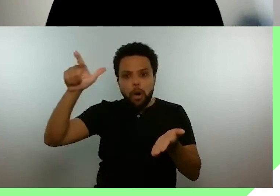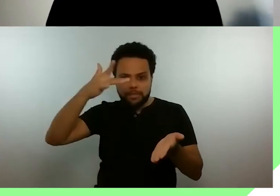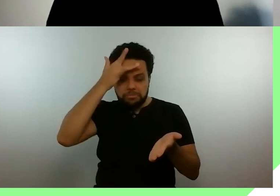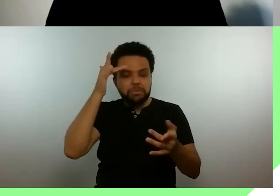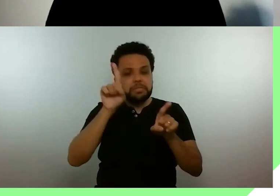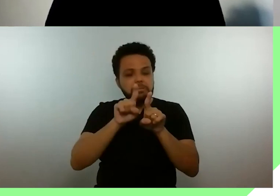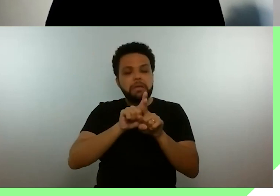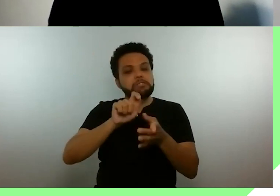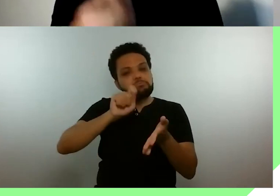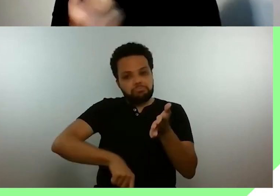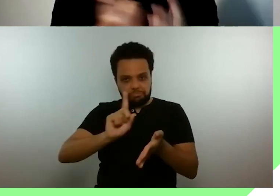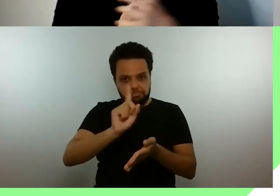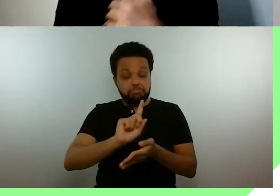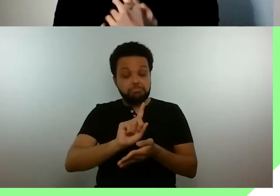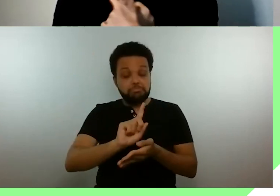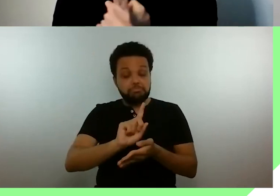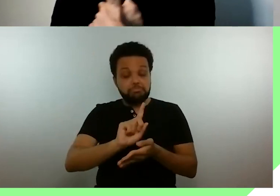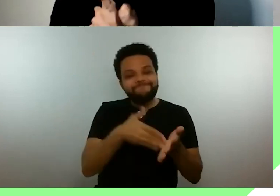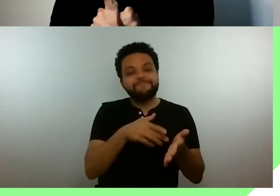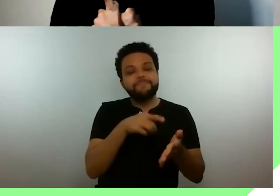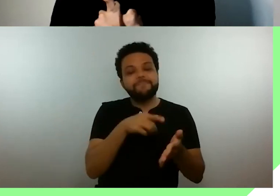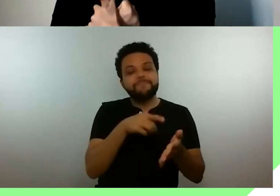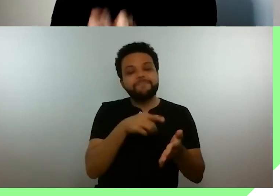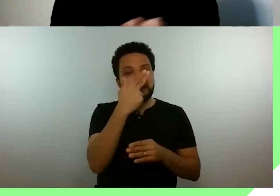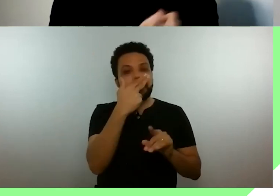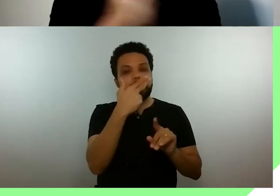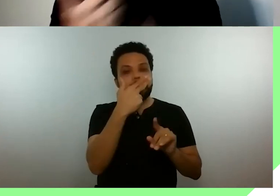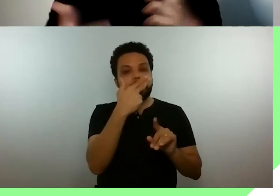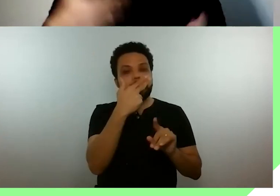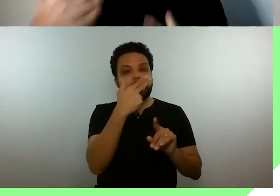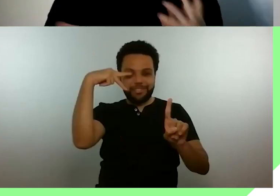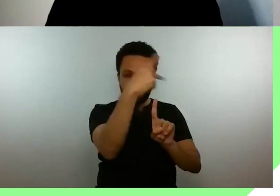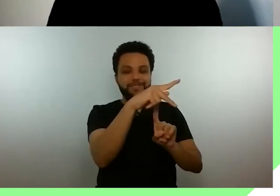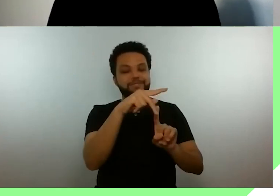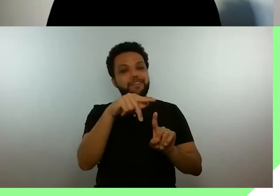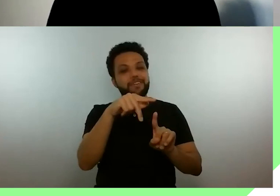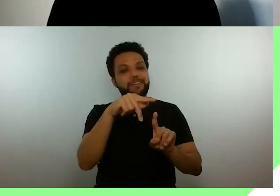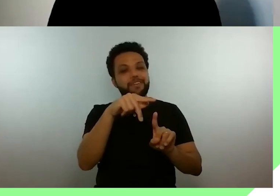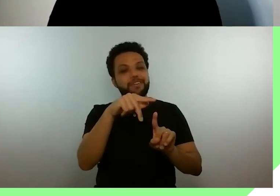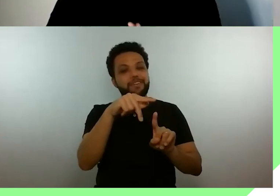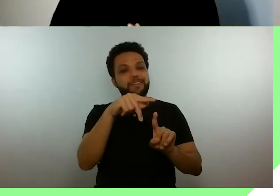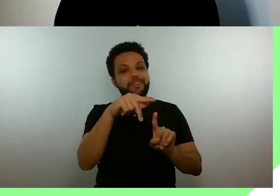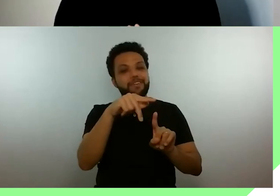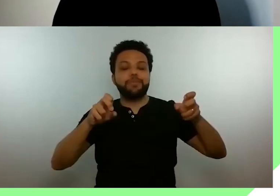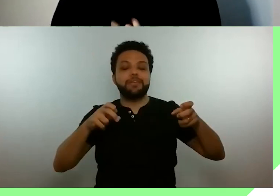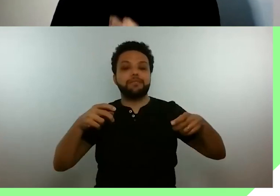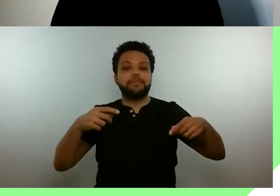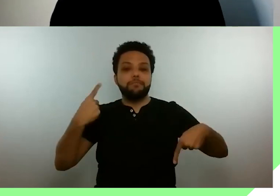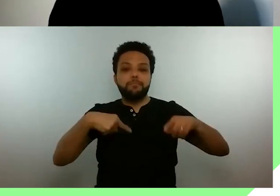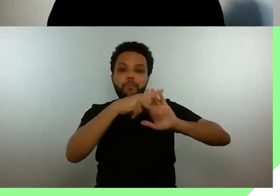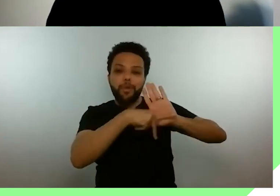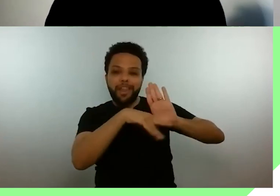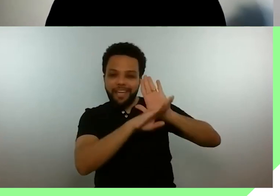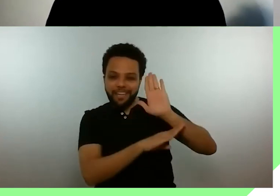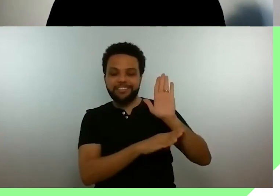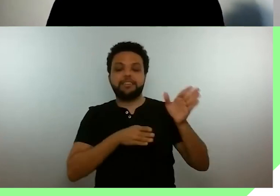RGs. Então, você trouxe essa perspectiva de políticas, né, de discussão de políticas de acessibilidade, de democratização